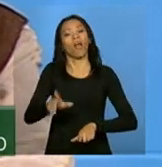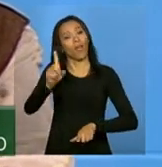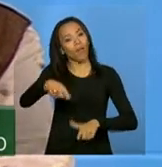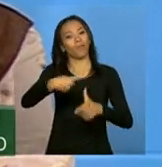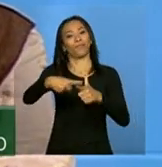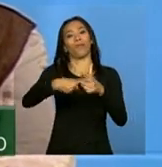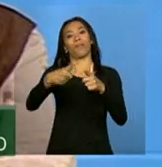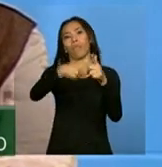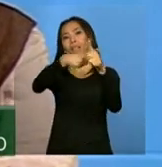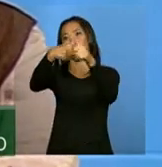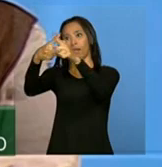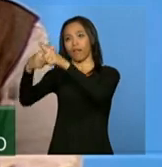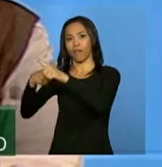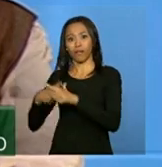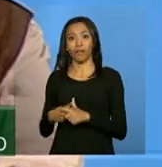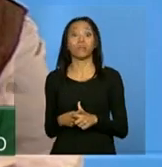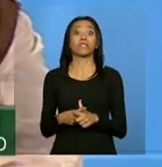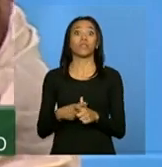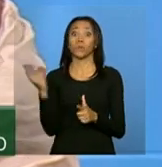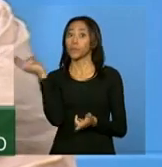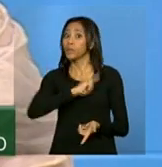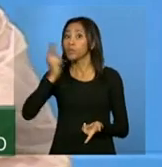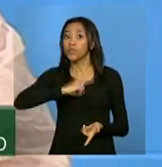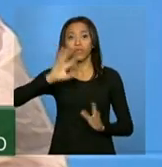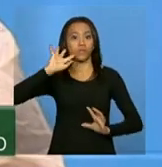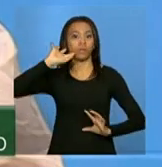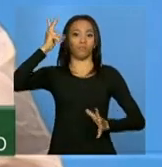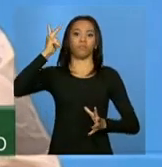que ser lidado com esse senso de urgência.